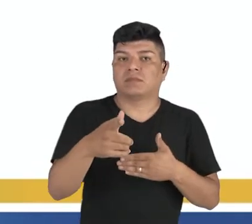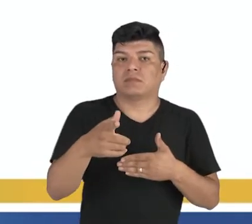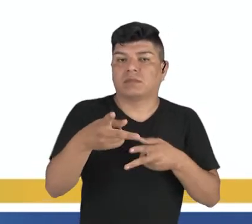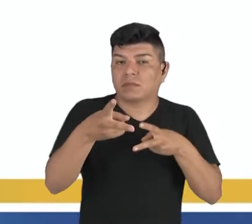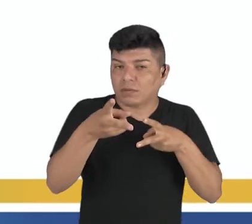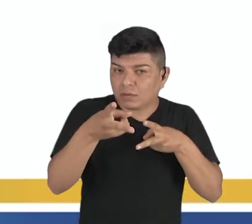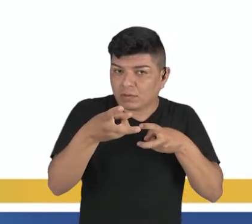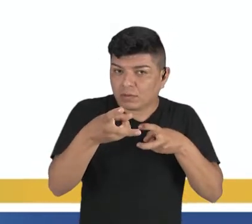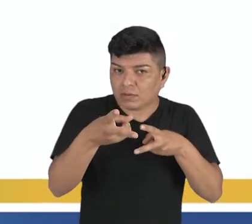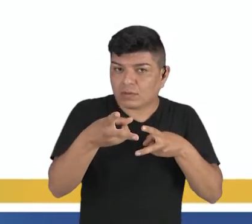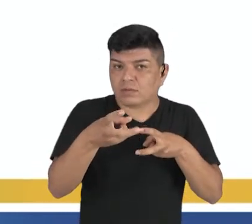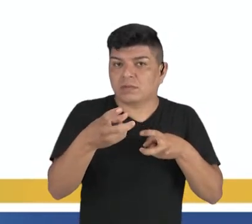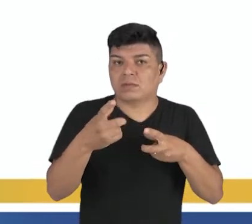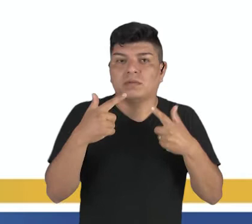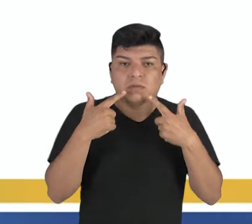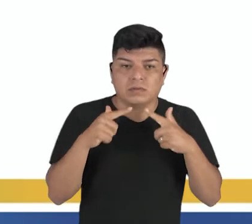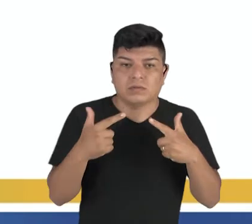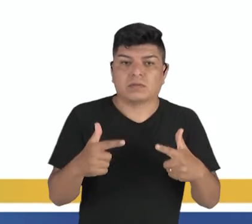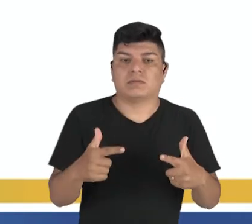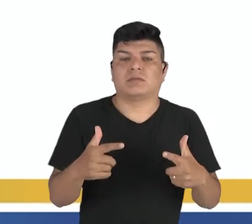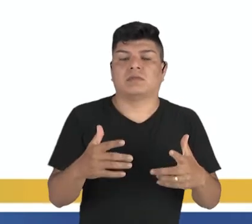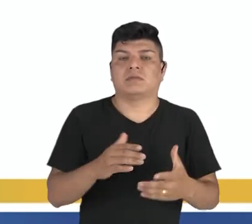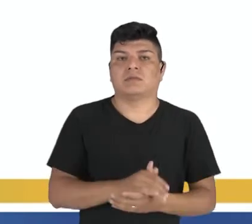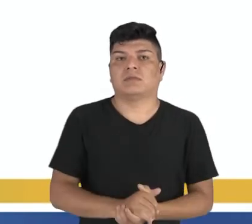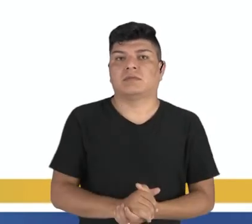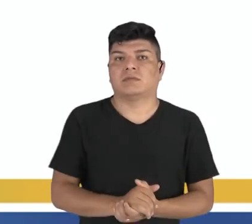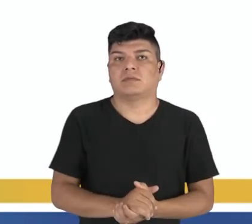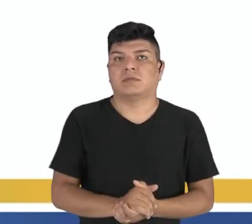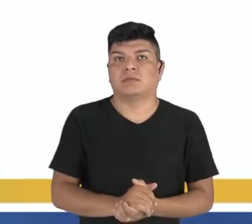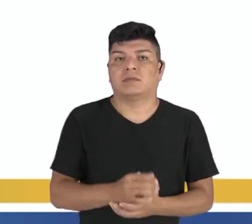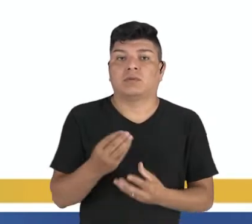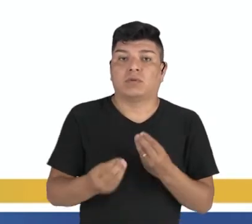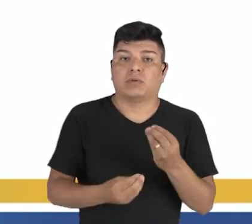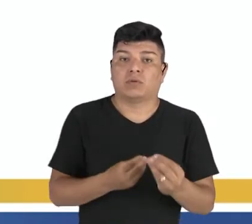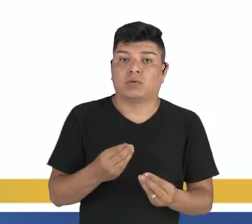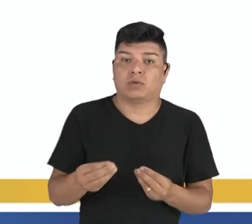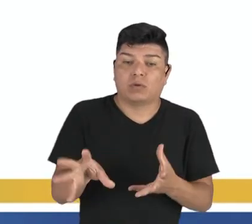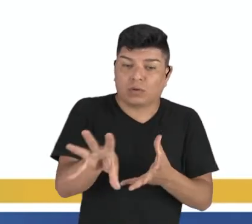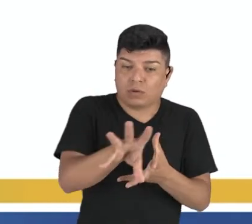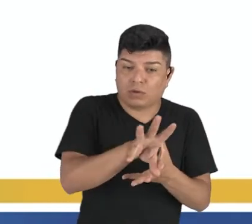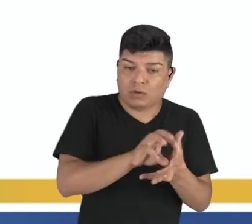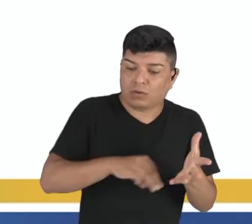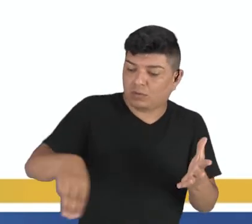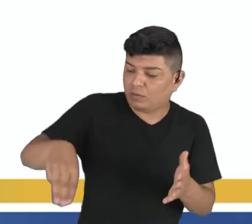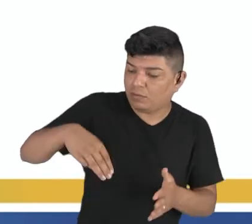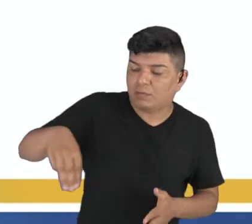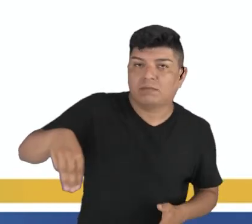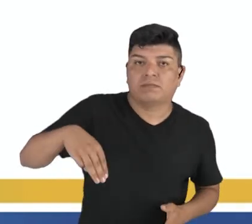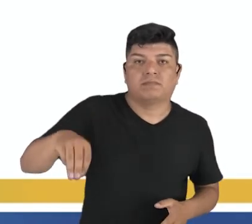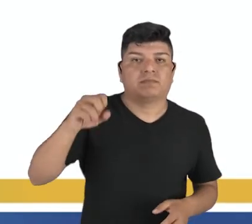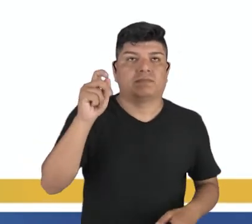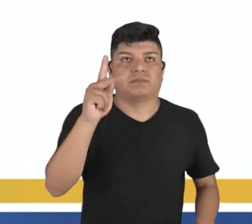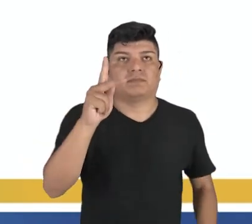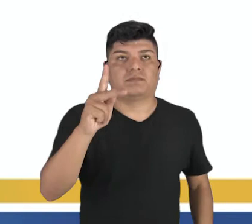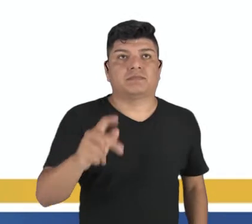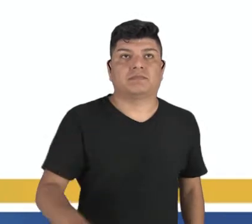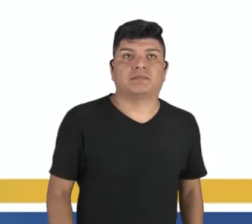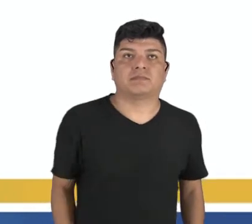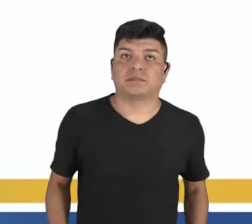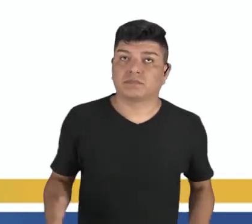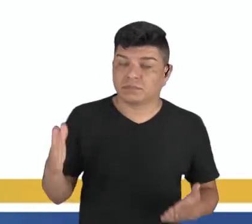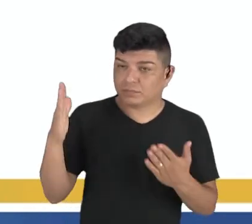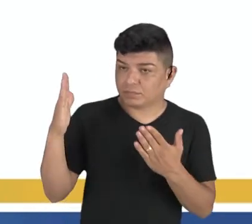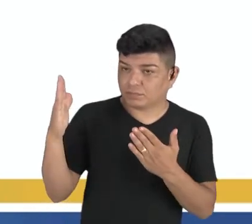devem perceber pela linguagem como transcrever isso matematicamente, correto? Então,